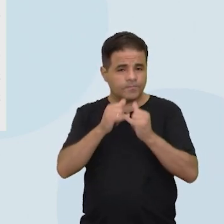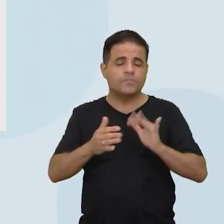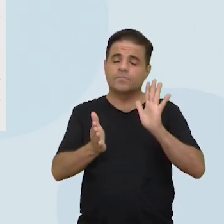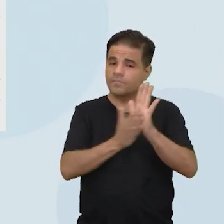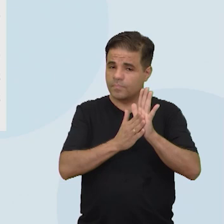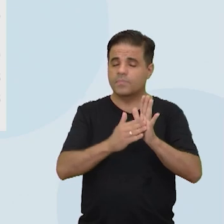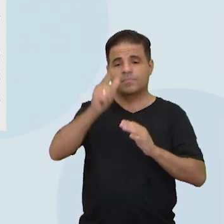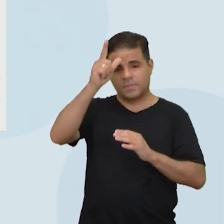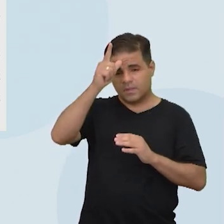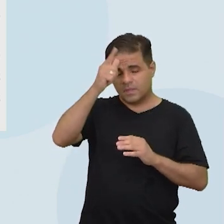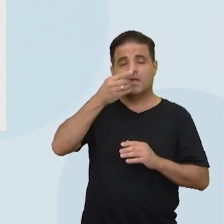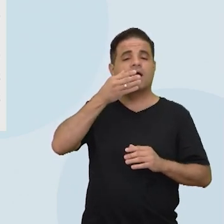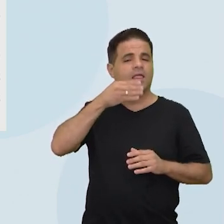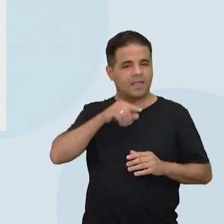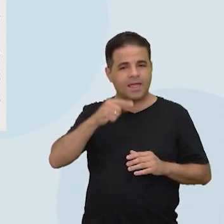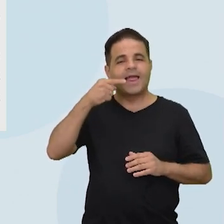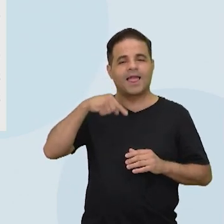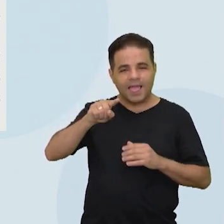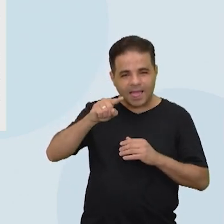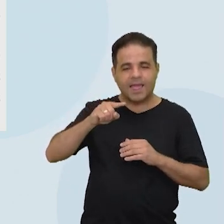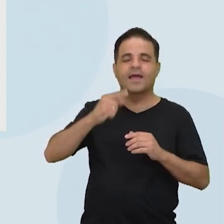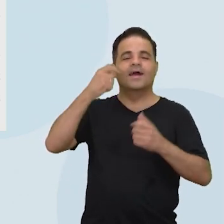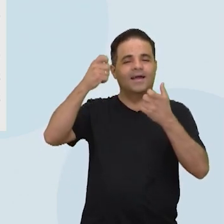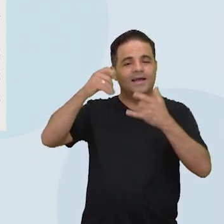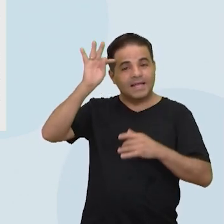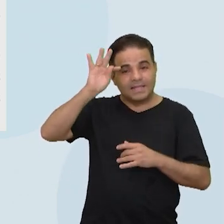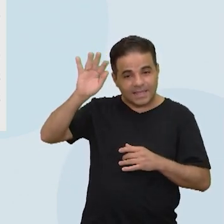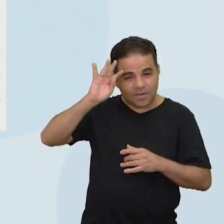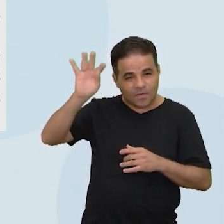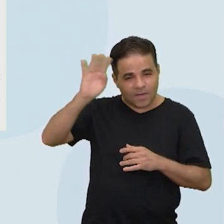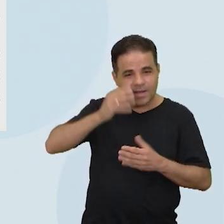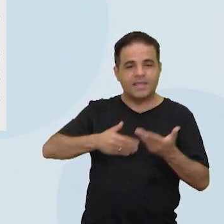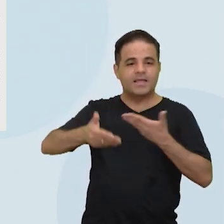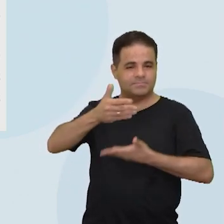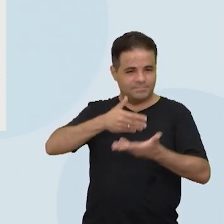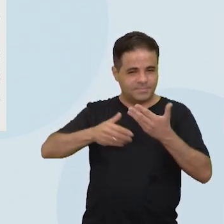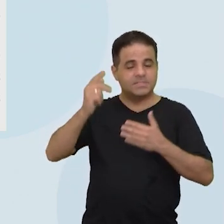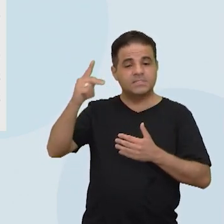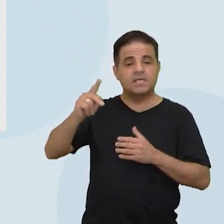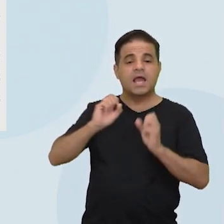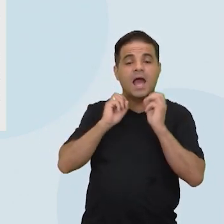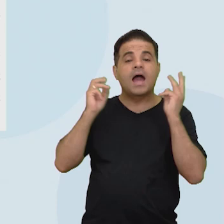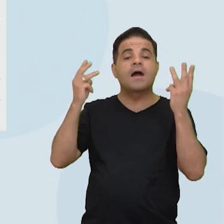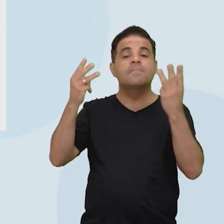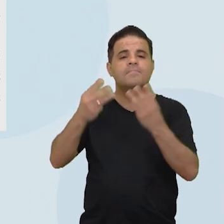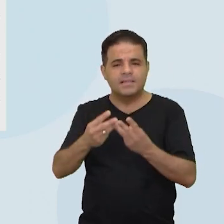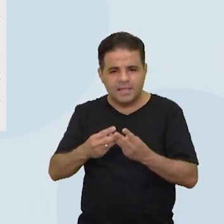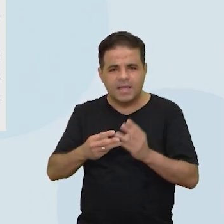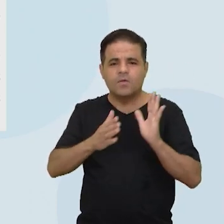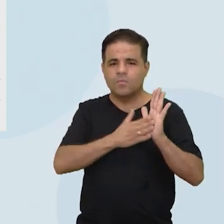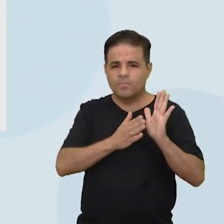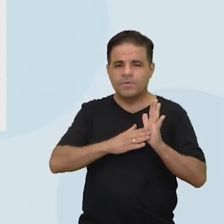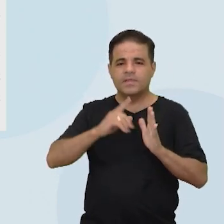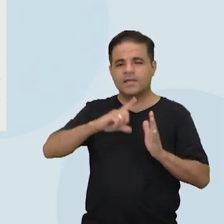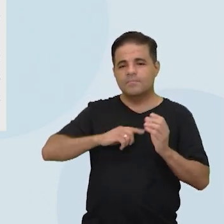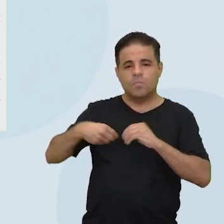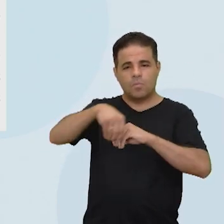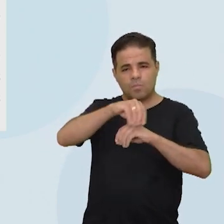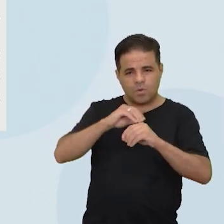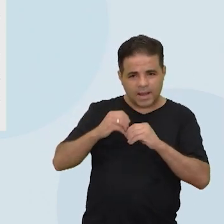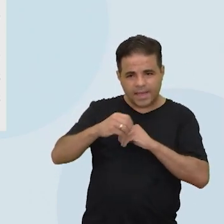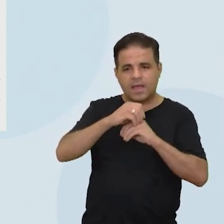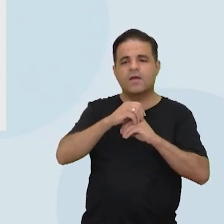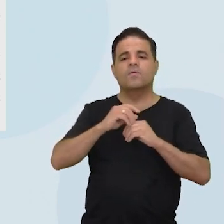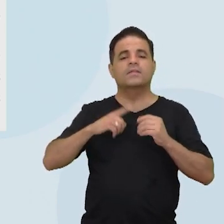físico alemão Albert Einstein. Então, de acordo com a teoria relativística, né? A matéria acompanhou os átomos e moléculas corresponde a uma grande quantidade